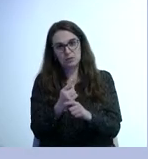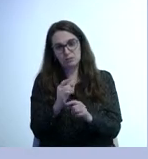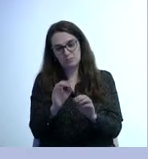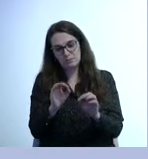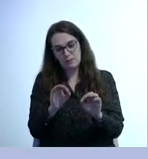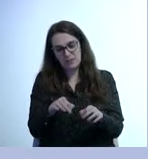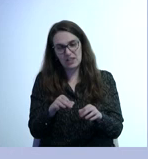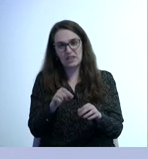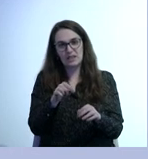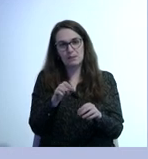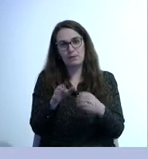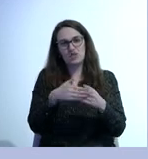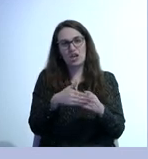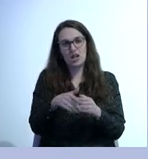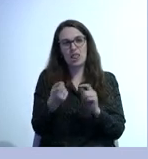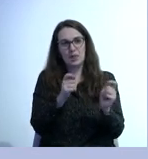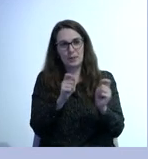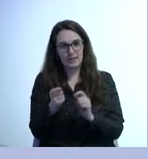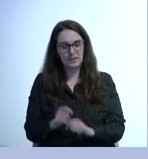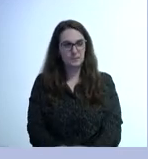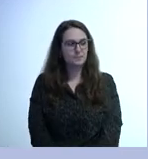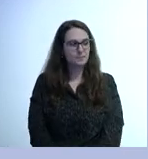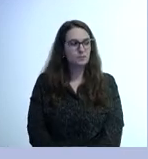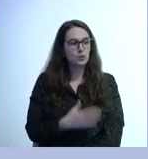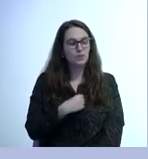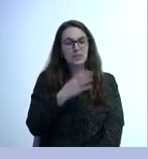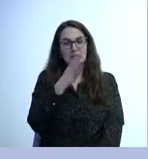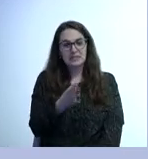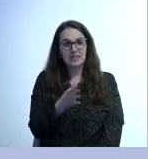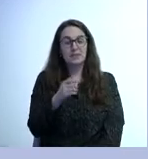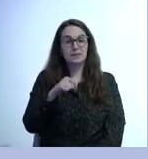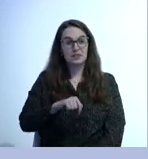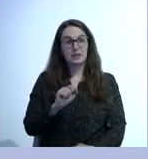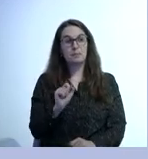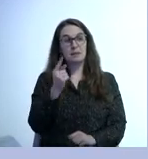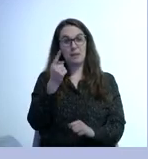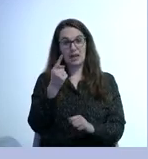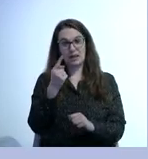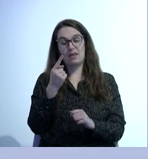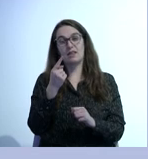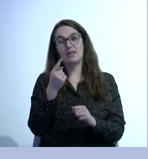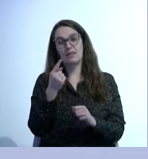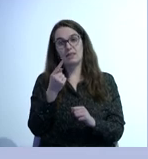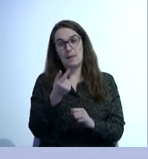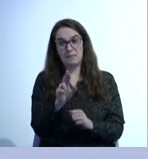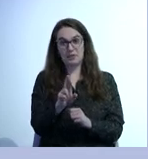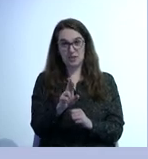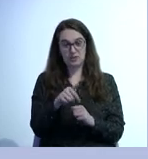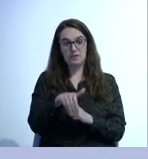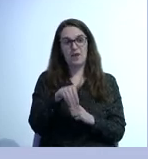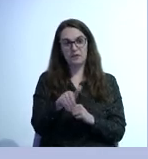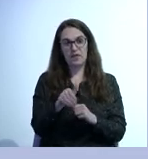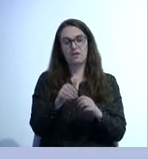para fecharmos este debate. Queria dizer também que esta é a primeira sessão de uma série de